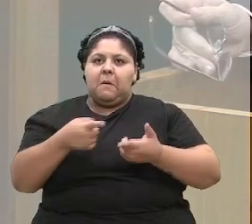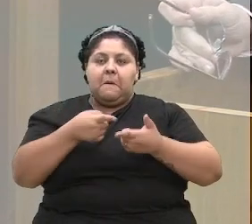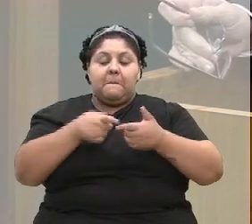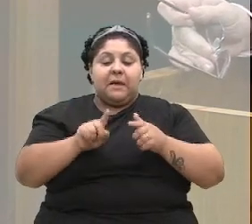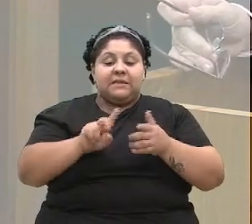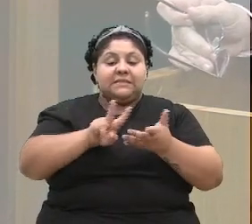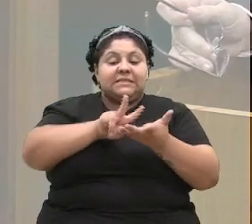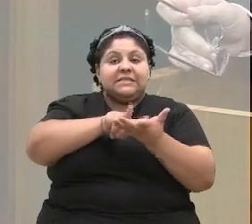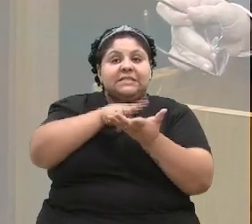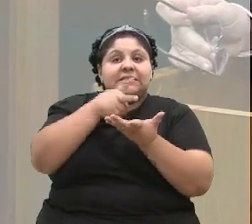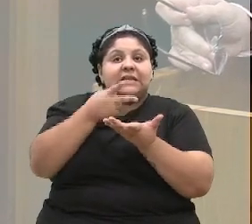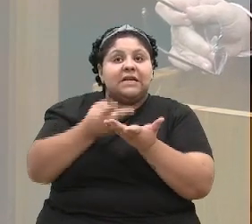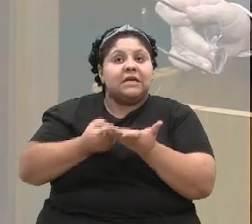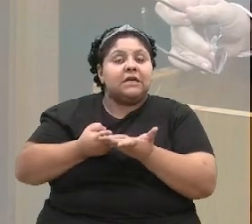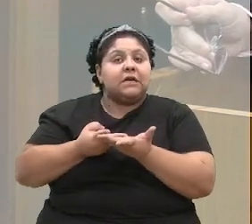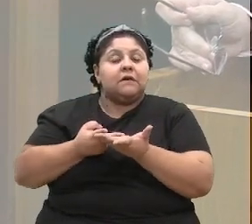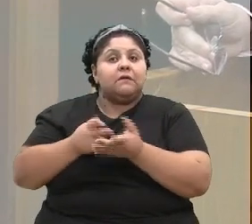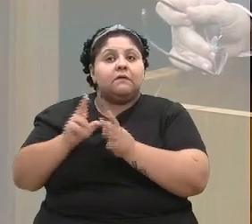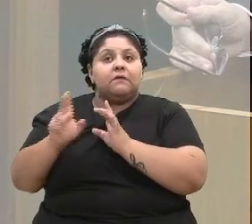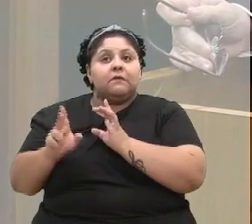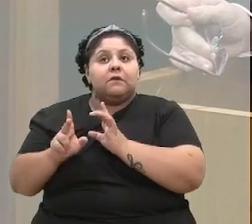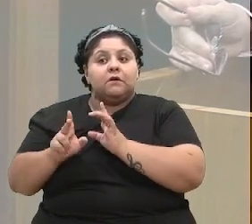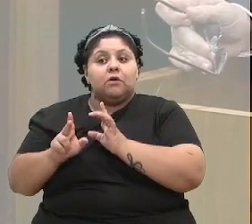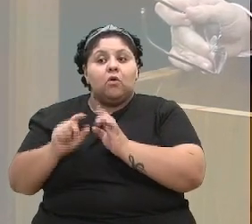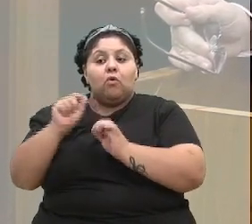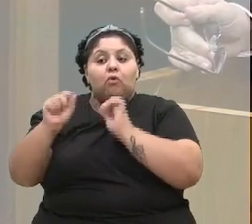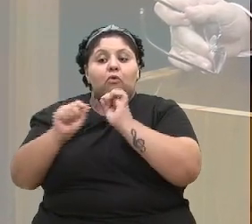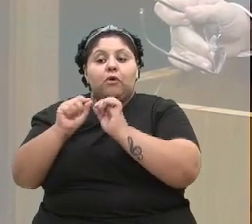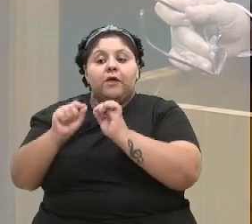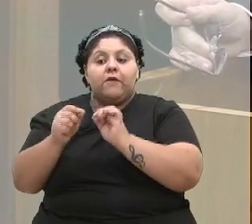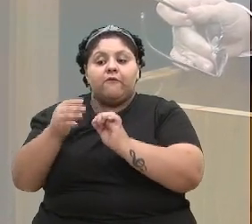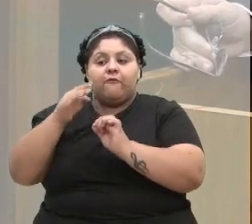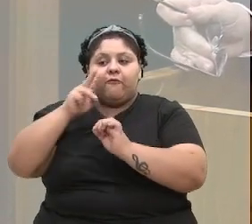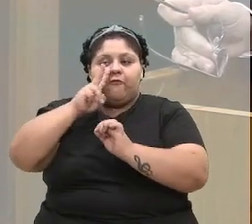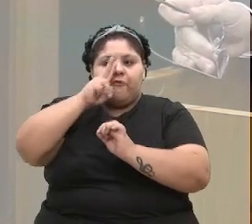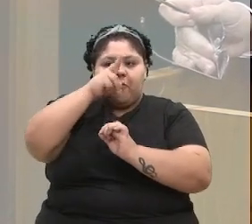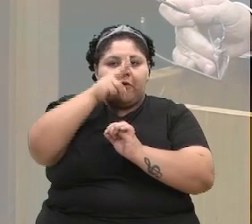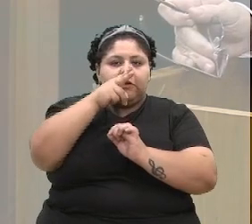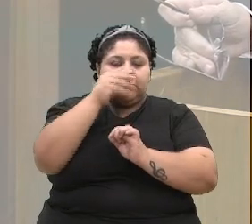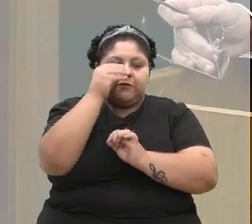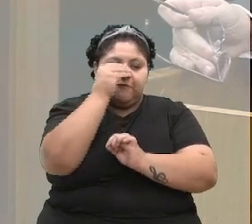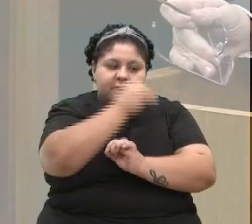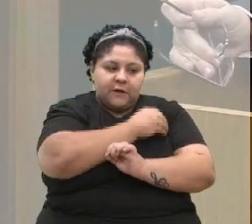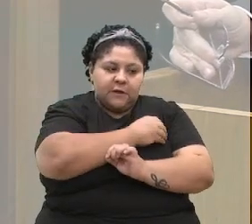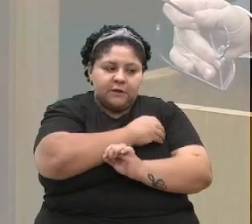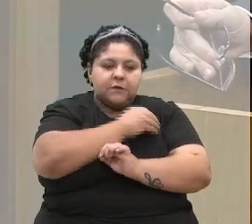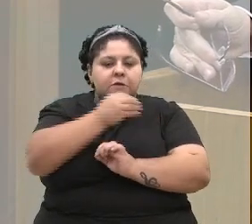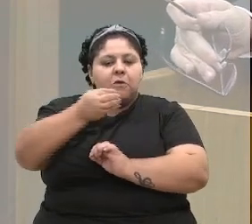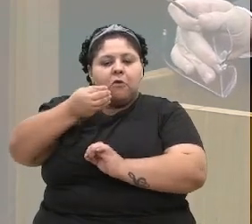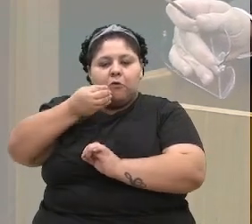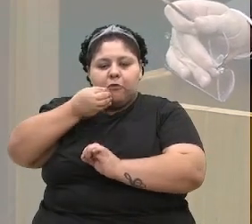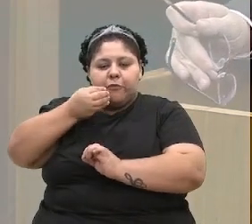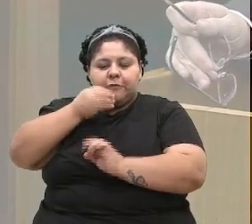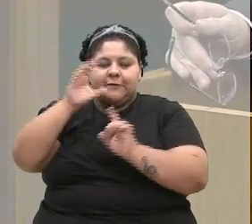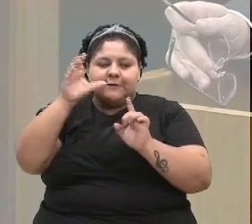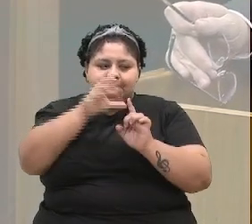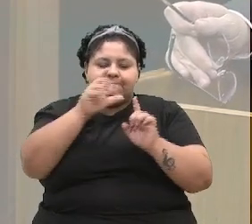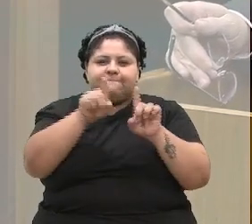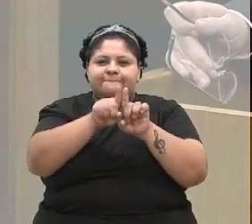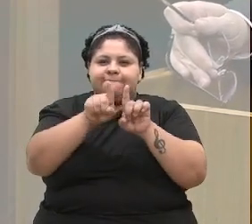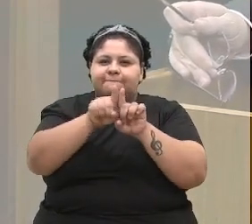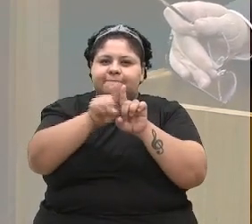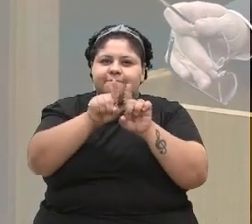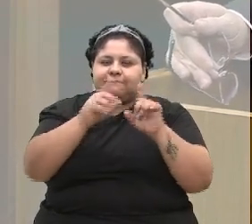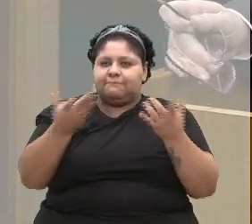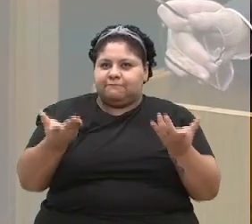é os pontos fortes, pontos fracos, ameaças e oportunidades. Então, sempre que se encerra